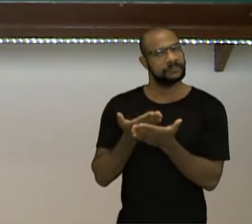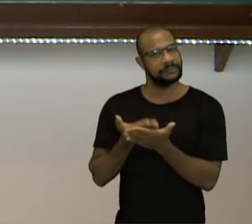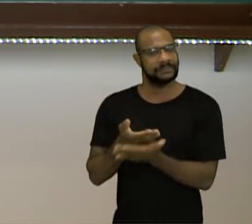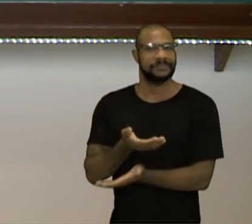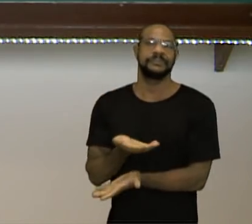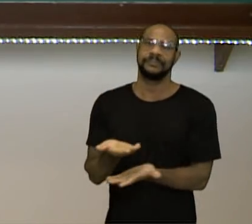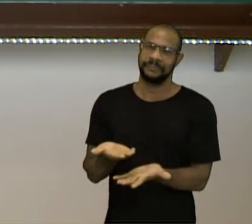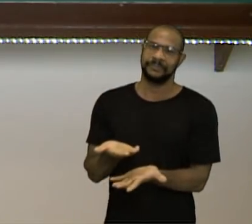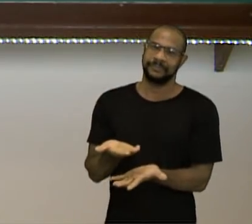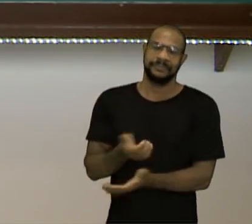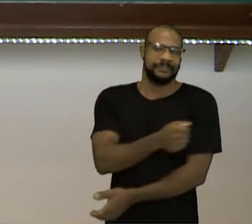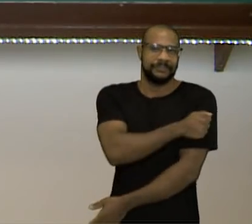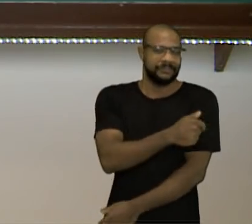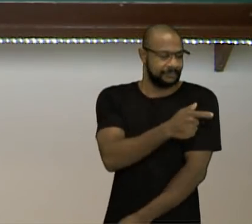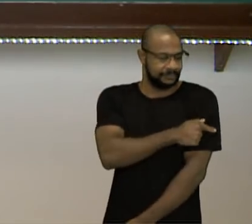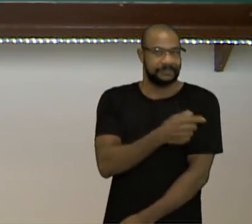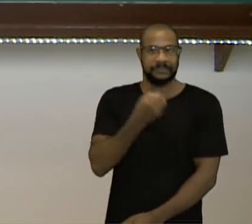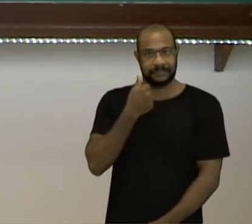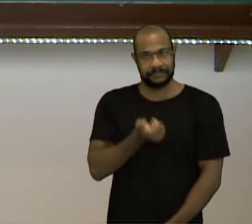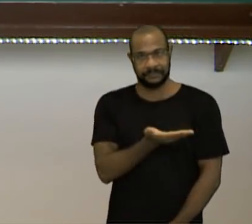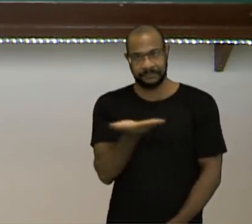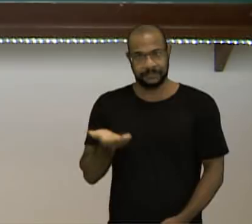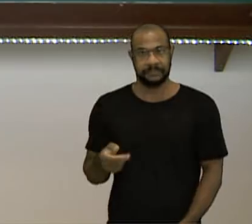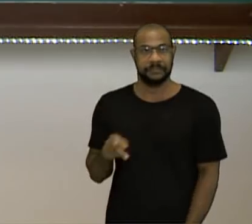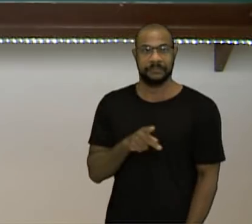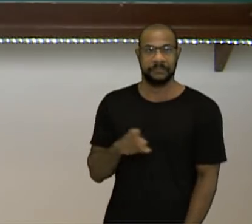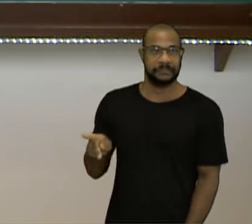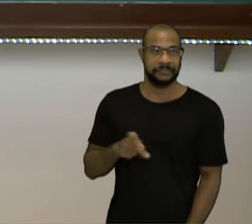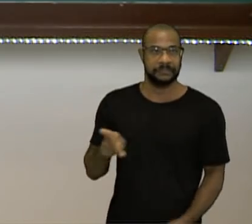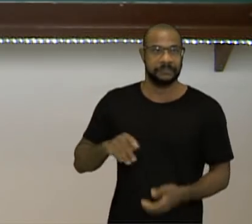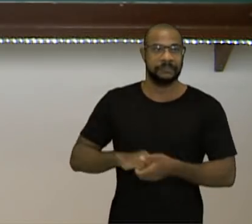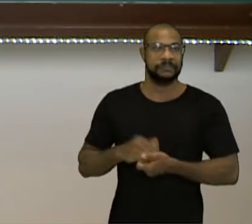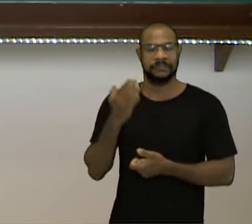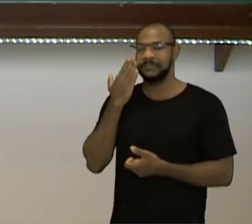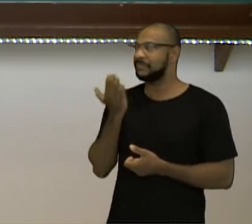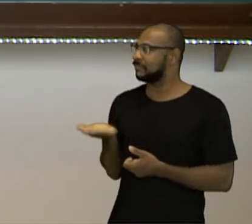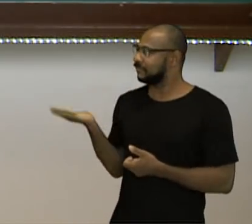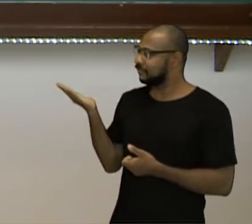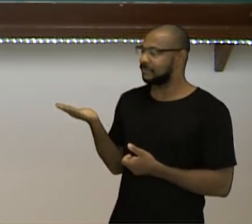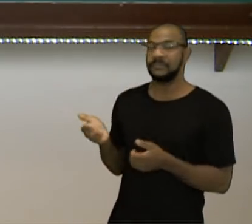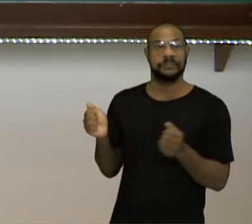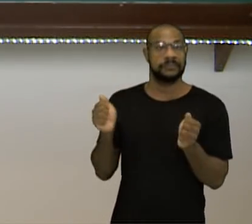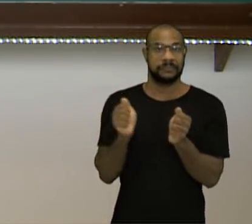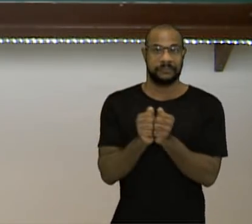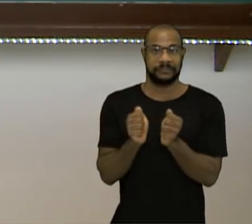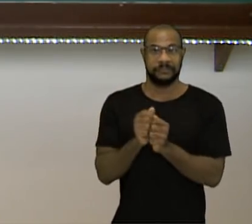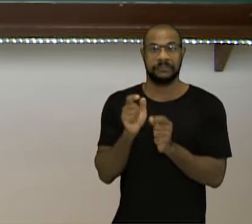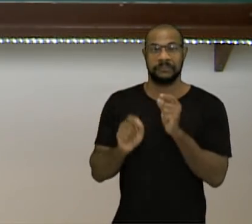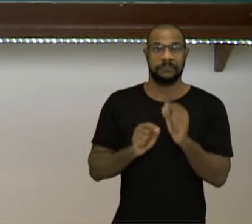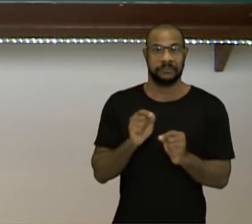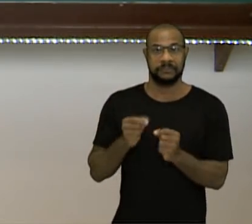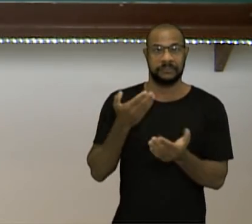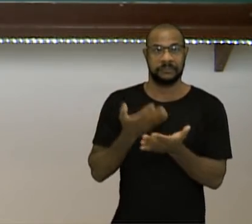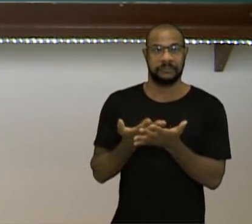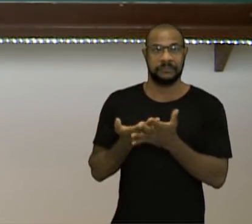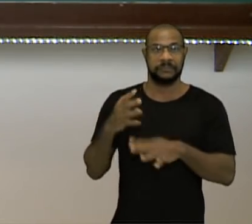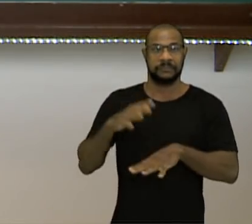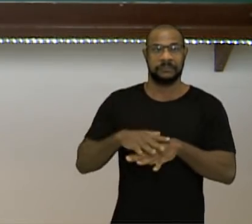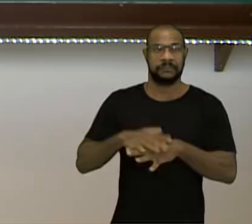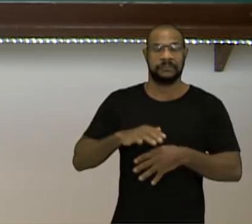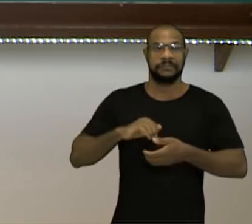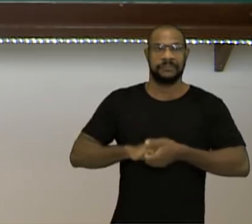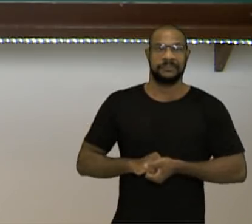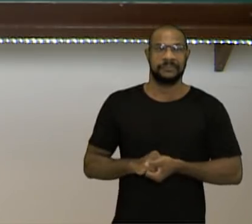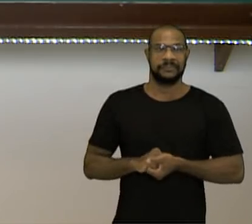7º ano. Tudo bem com você? Eu sou a professora Andréia e vamos juntos para mais uma aula de matemática. E